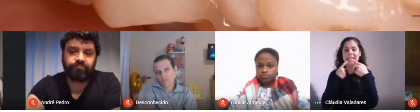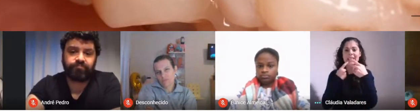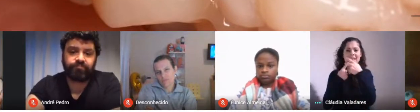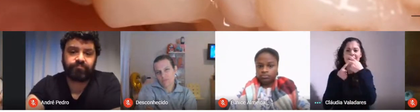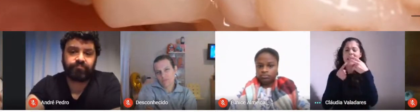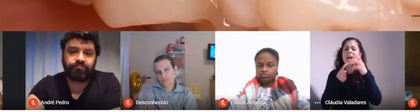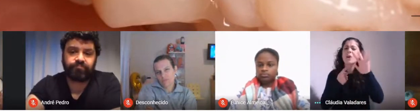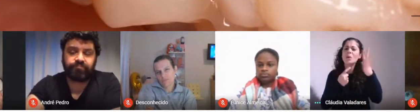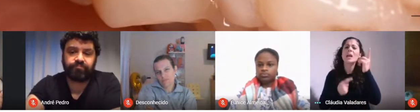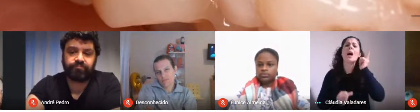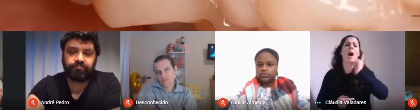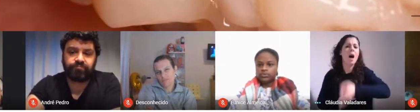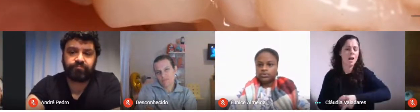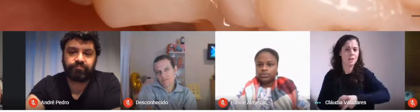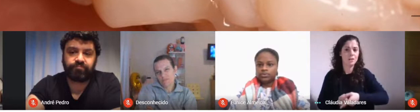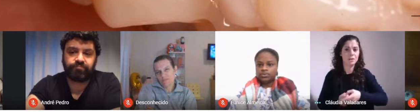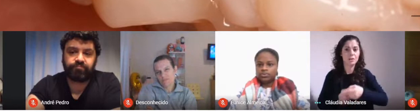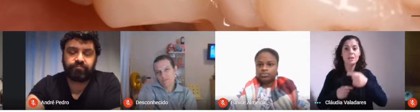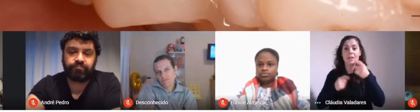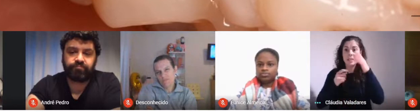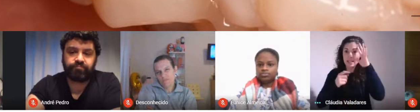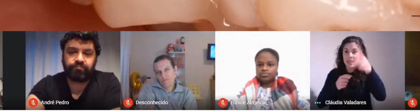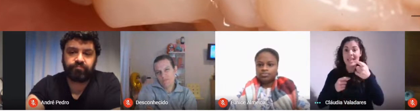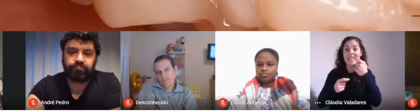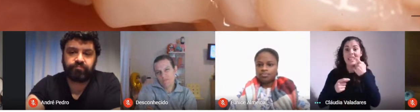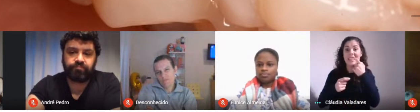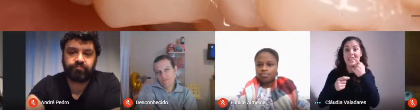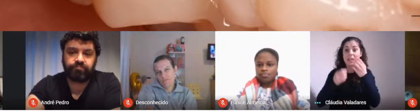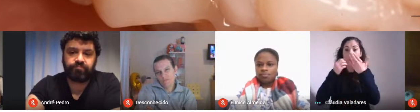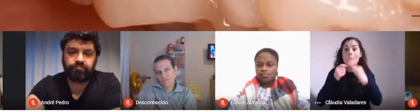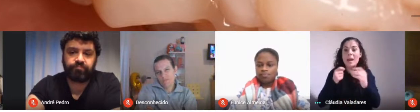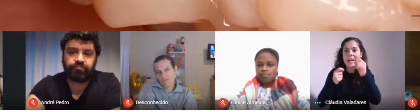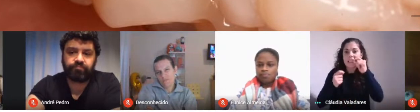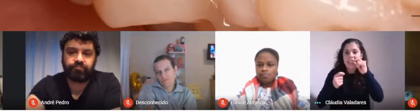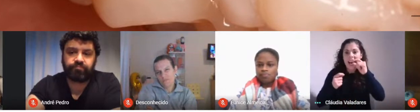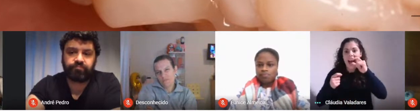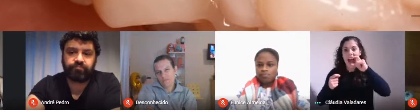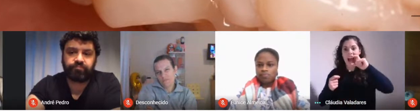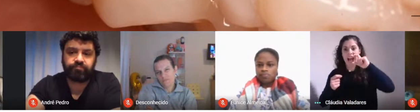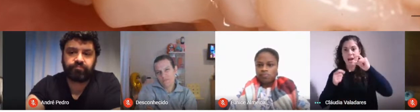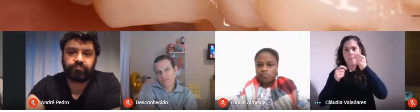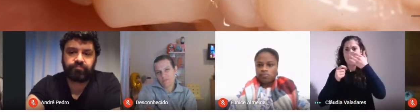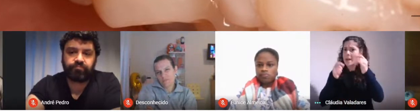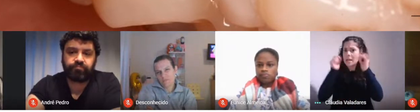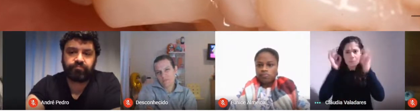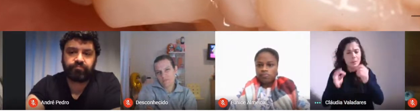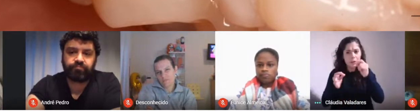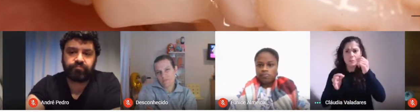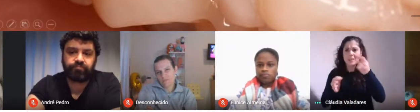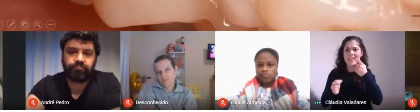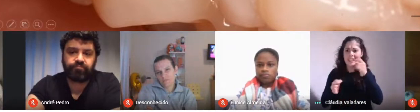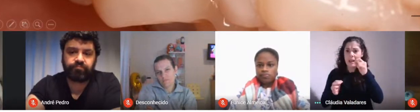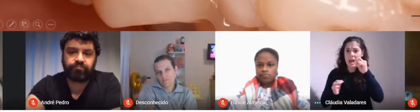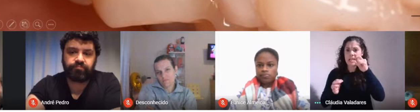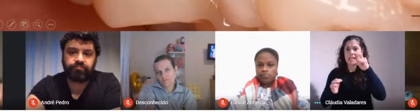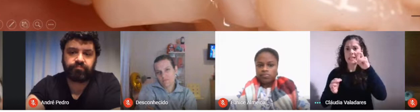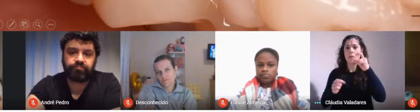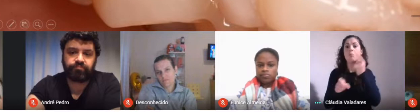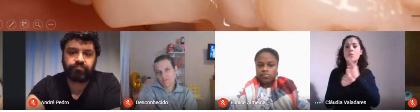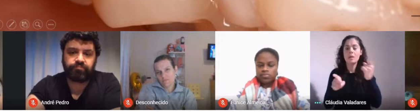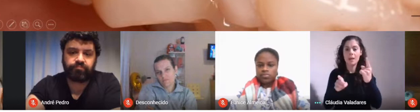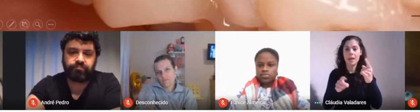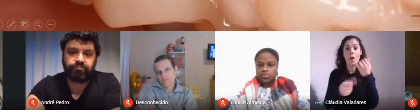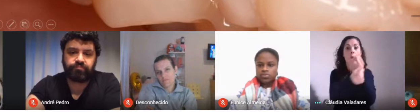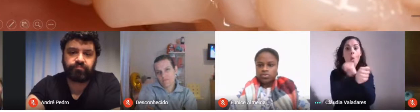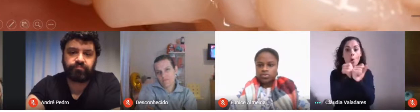A periodontite é então quando os dentes ficam muito maiores, parecem muito maiores. Porquê? Porque o osso